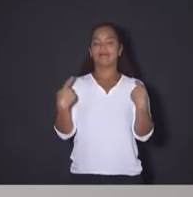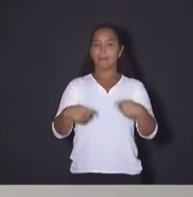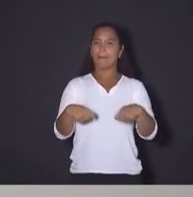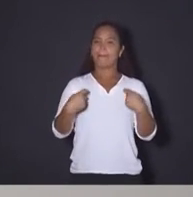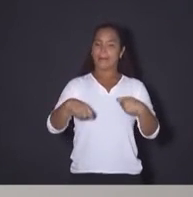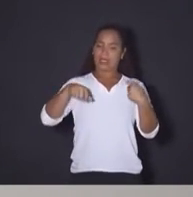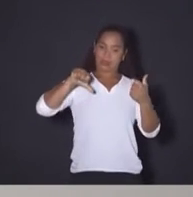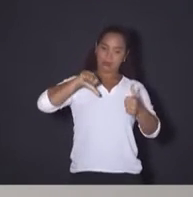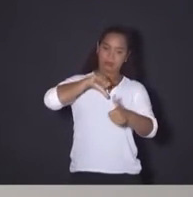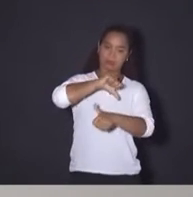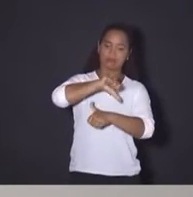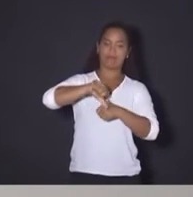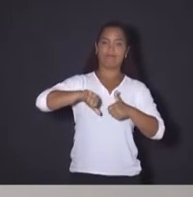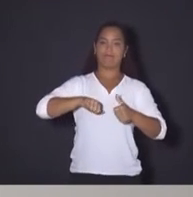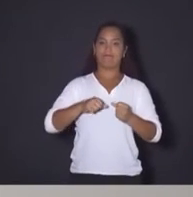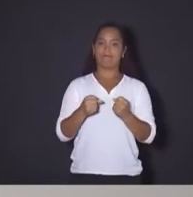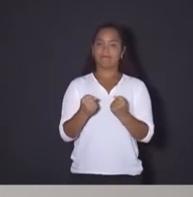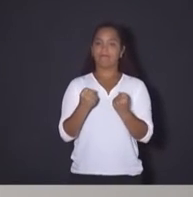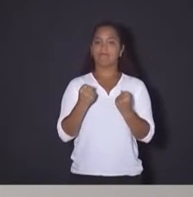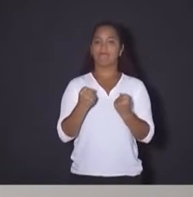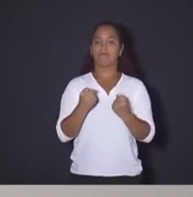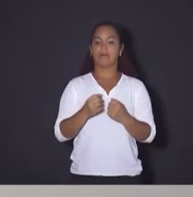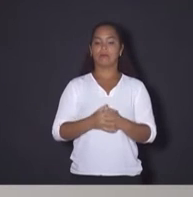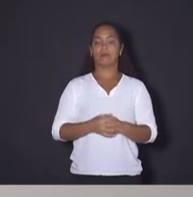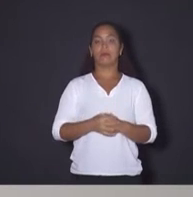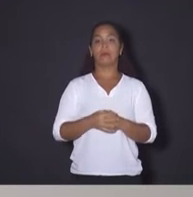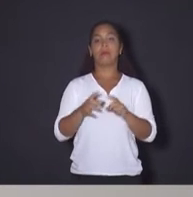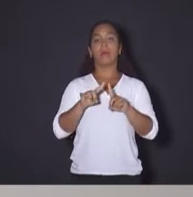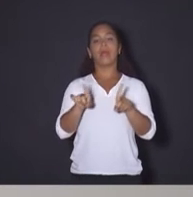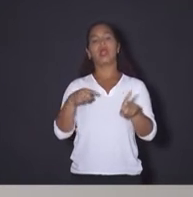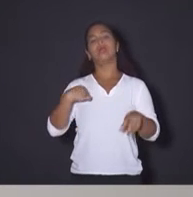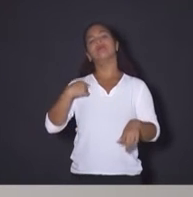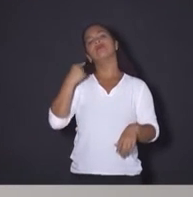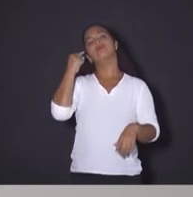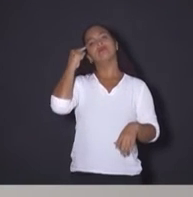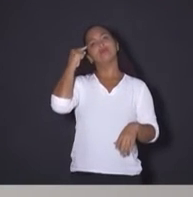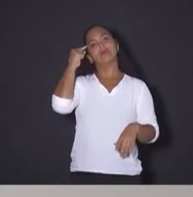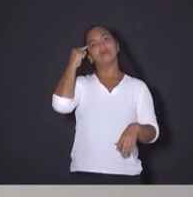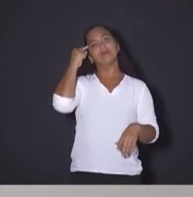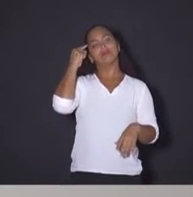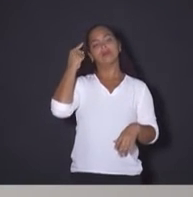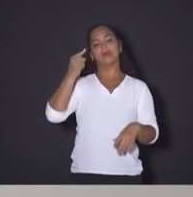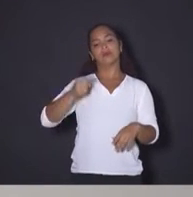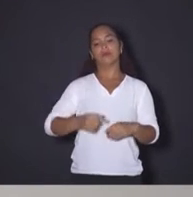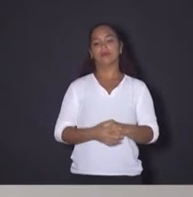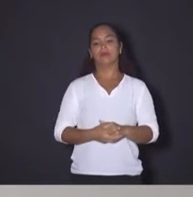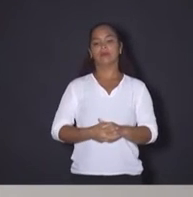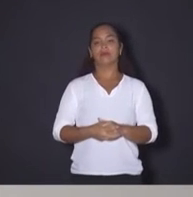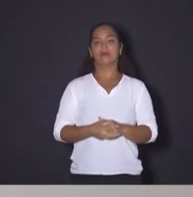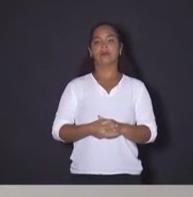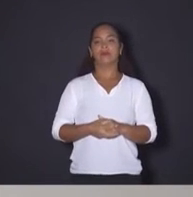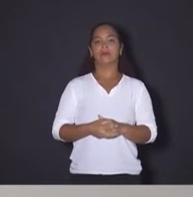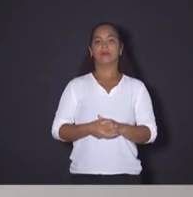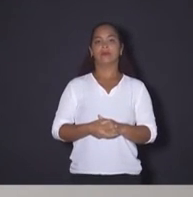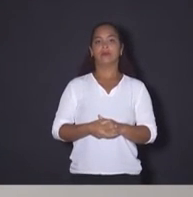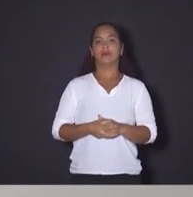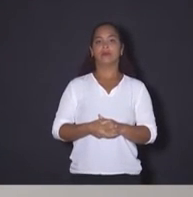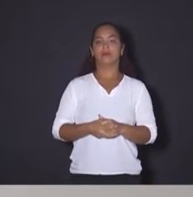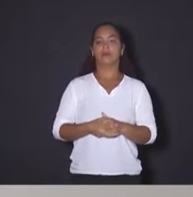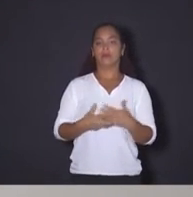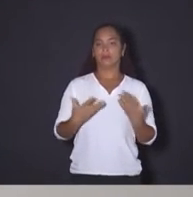transformado intenção muita atenção mas eu fico pensando é na grandeza de